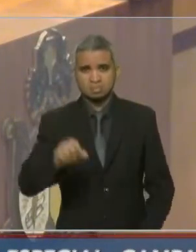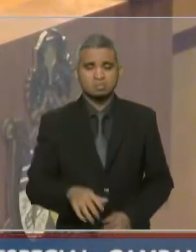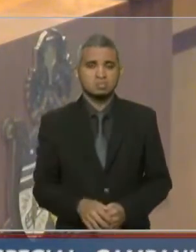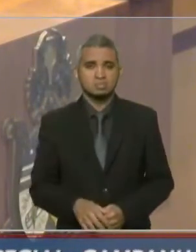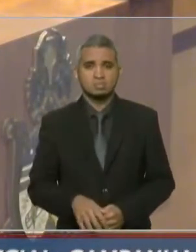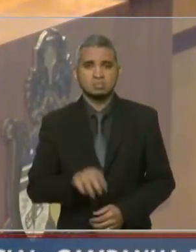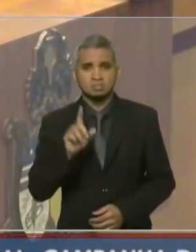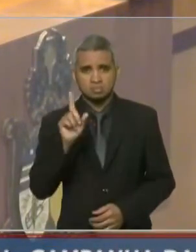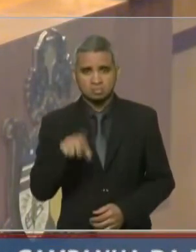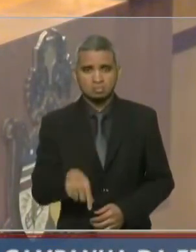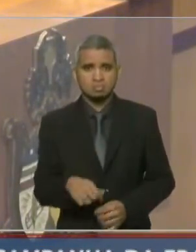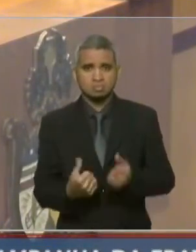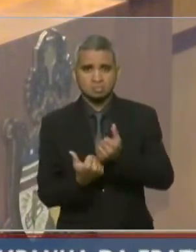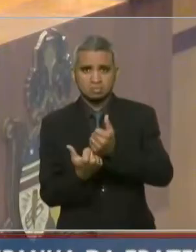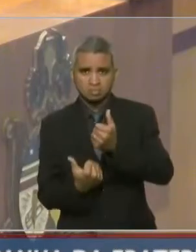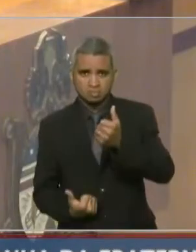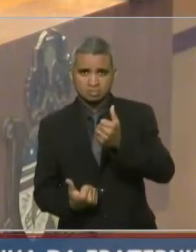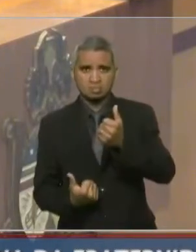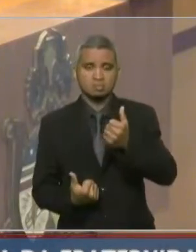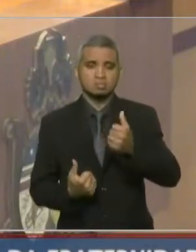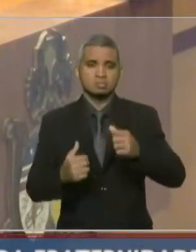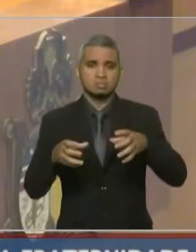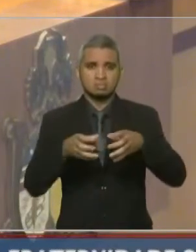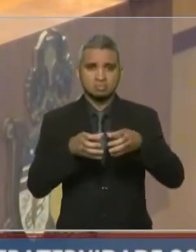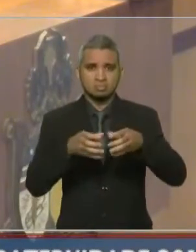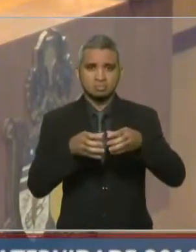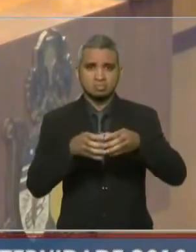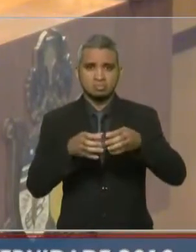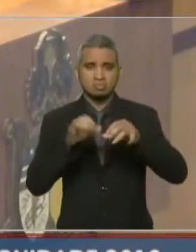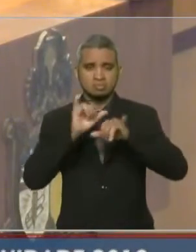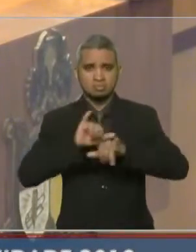arquidiocesano da equipe de campanhas.